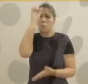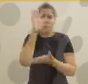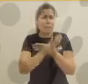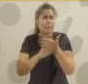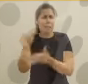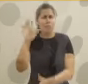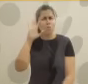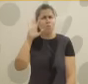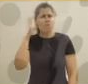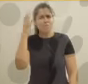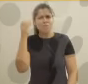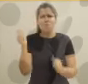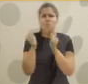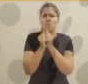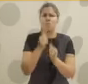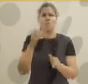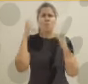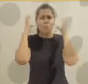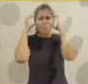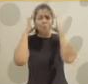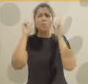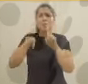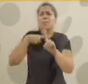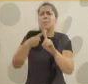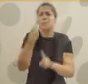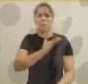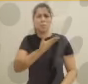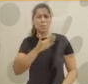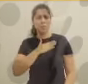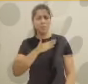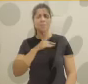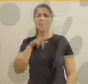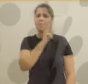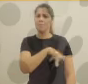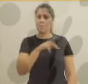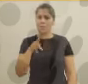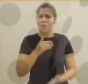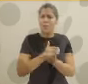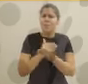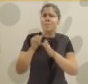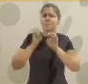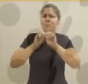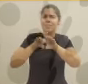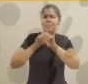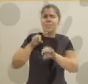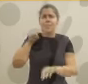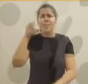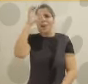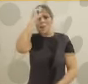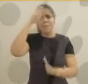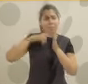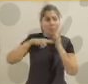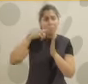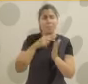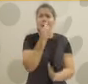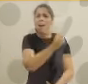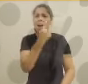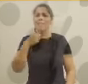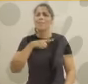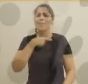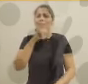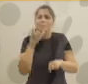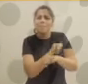uma turma especial. Lá ele ficou, não aprendeu nada. Eu resolvi, junto com a fonoaudióloga, mais uma amiga minha